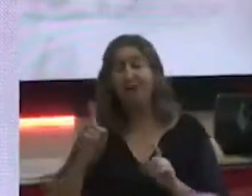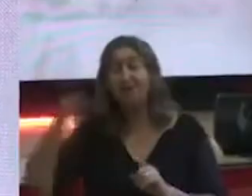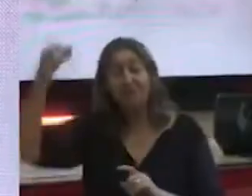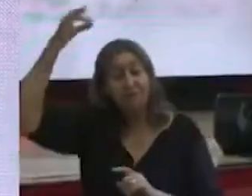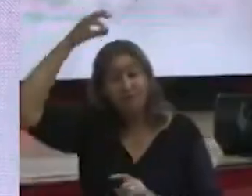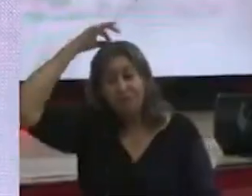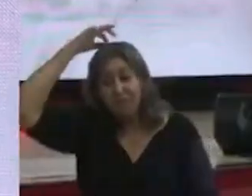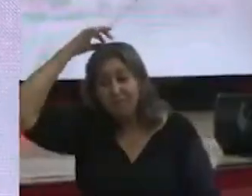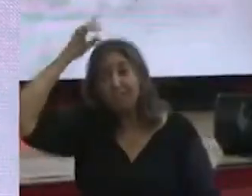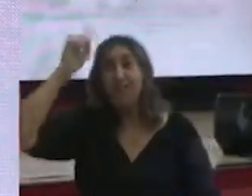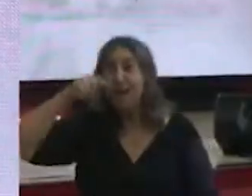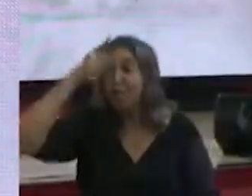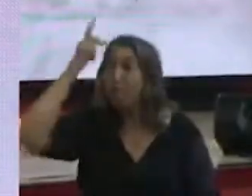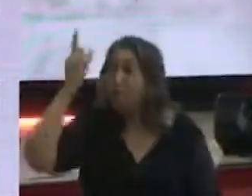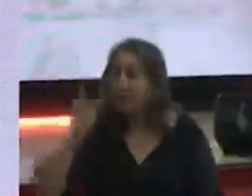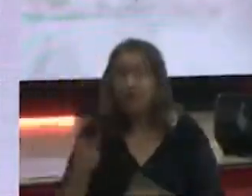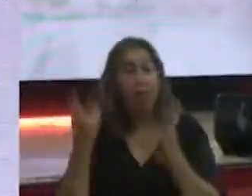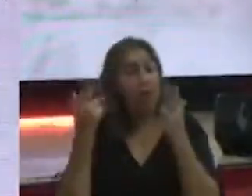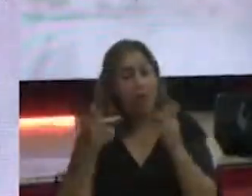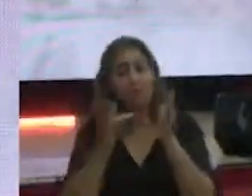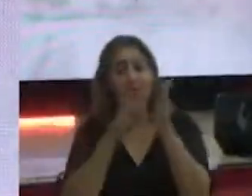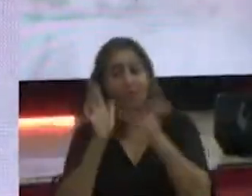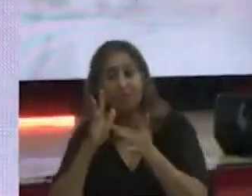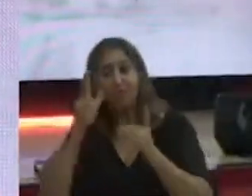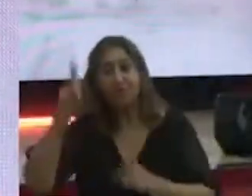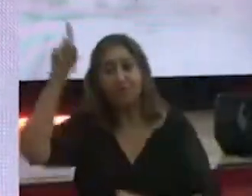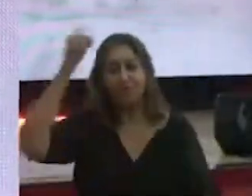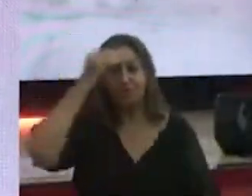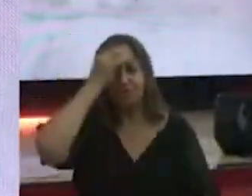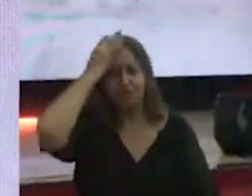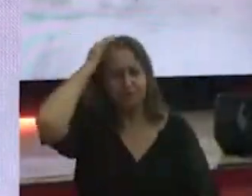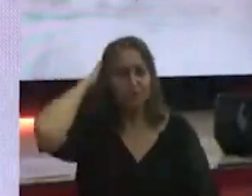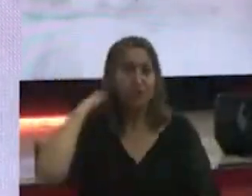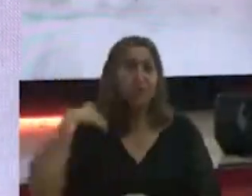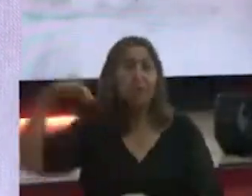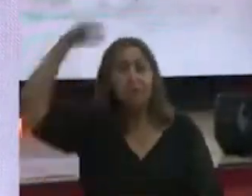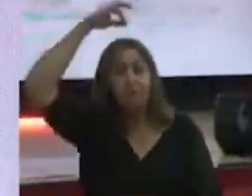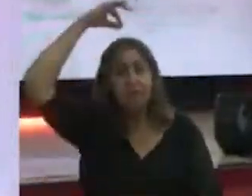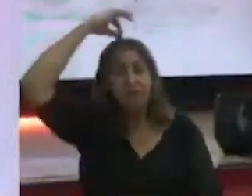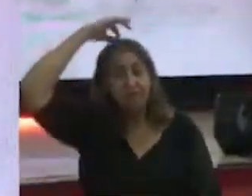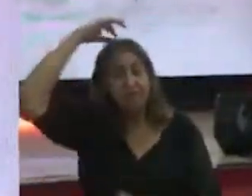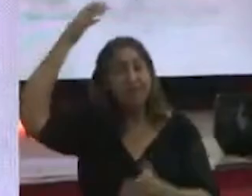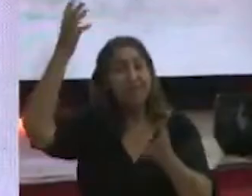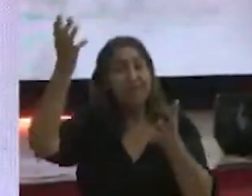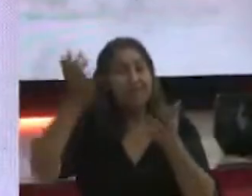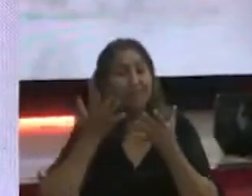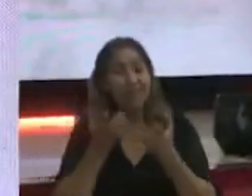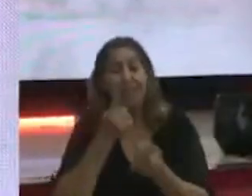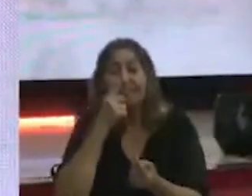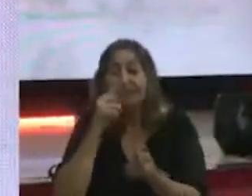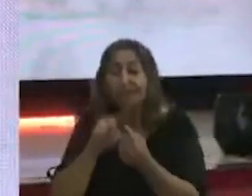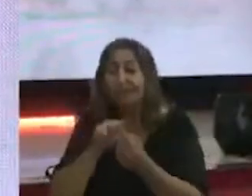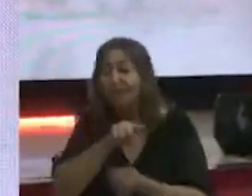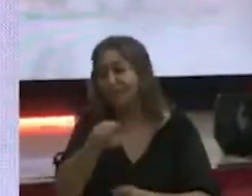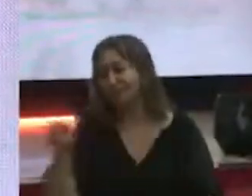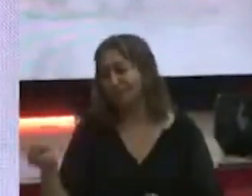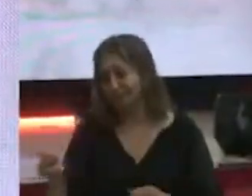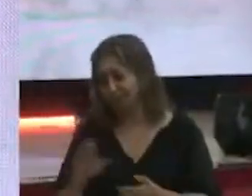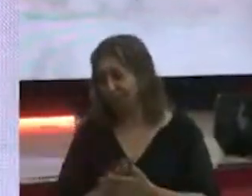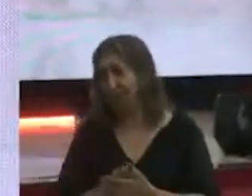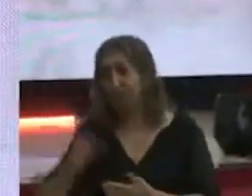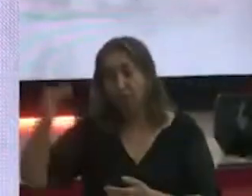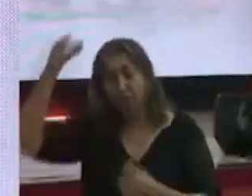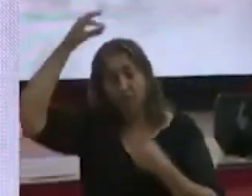pessoa o espírito santo fala o espírito santo quer intimidade com você o